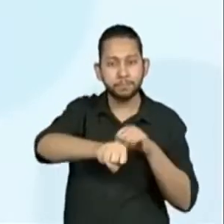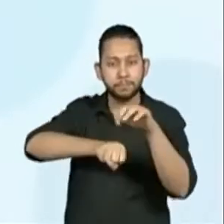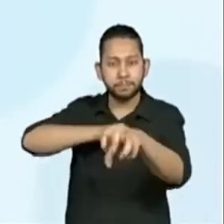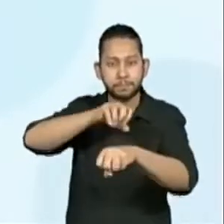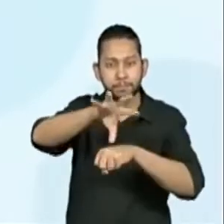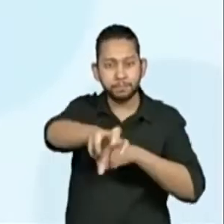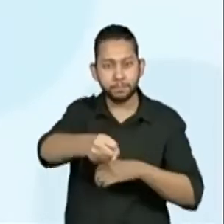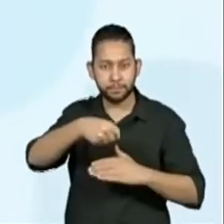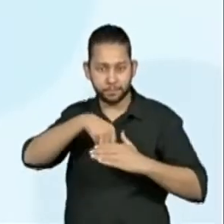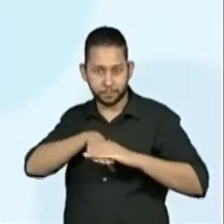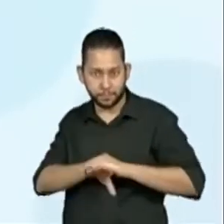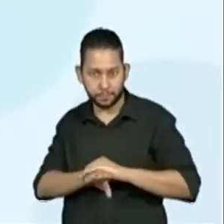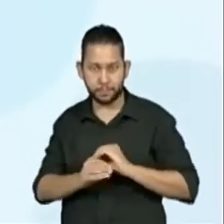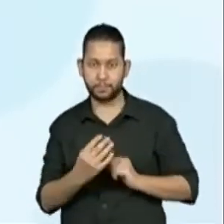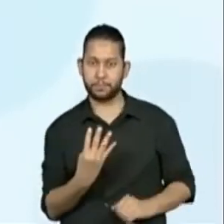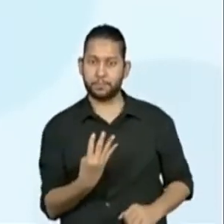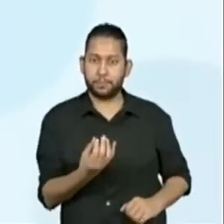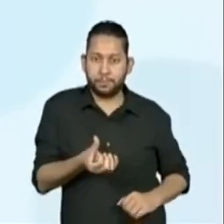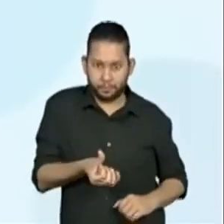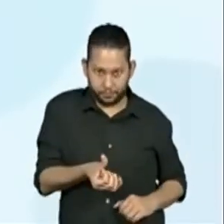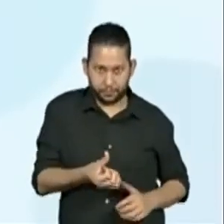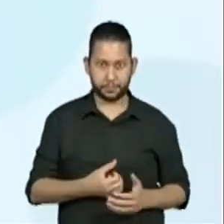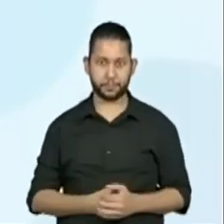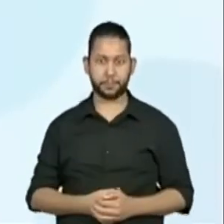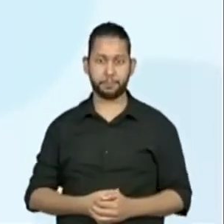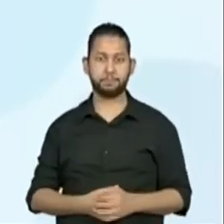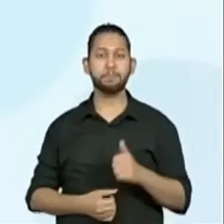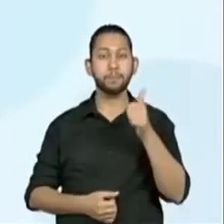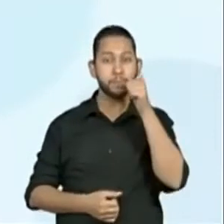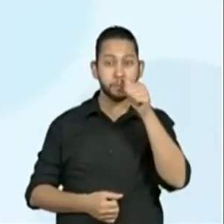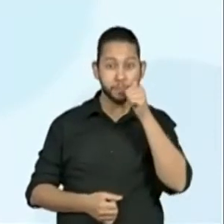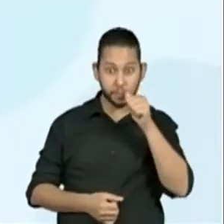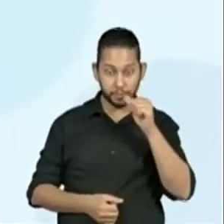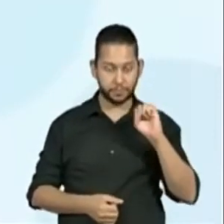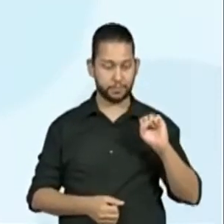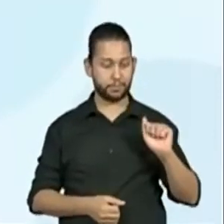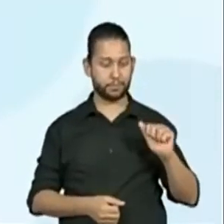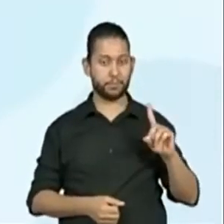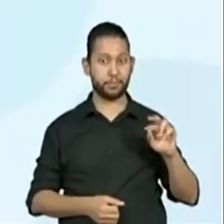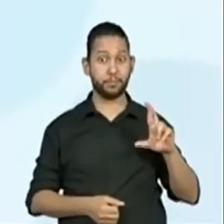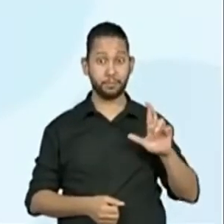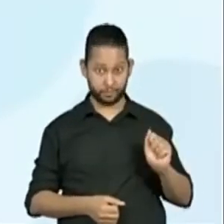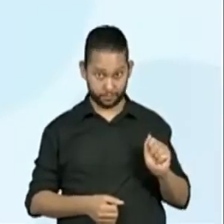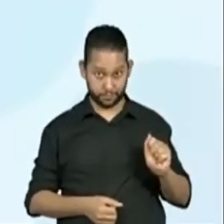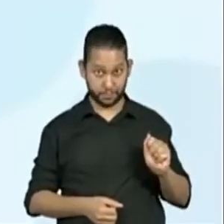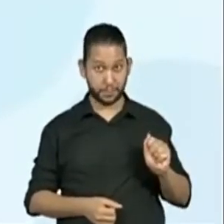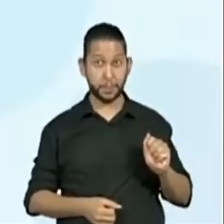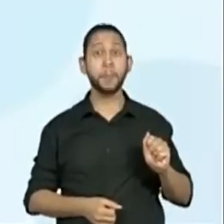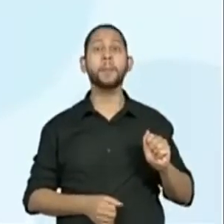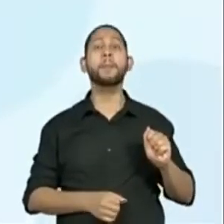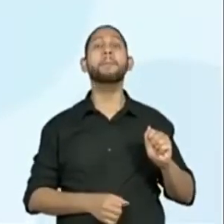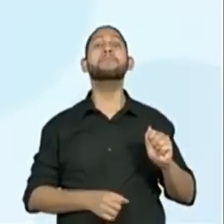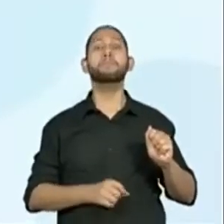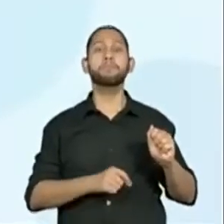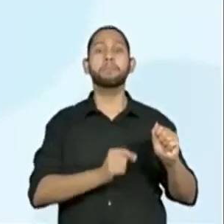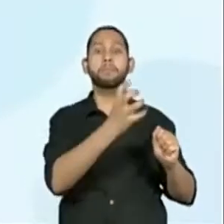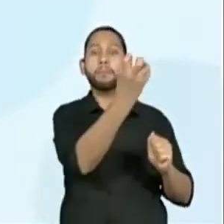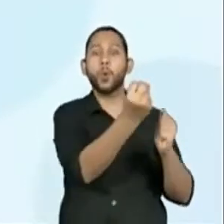e46 mangas certo tia Sandra colheu